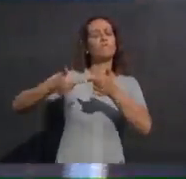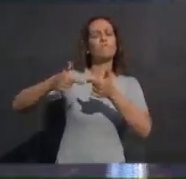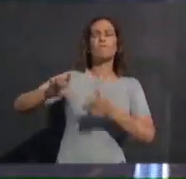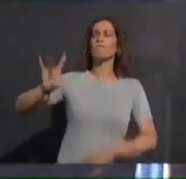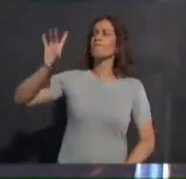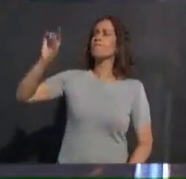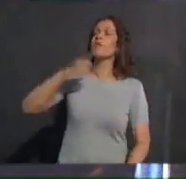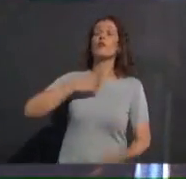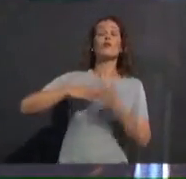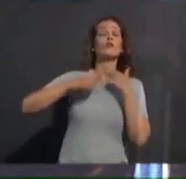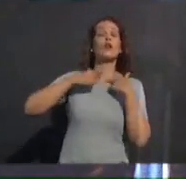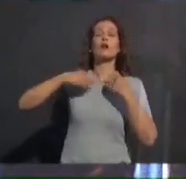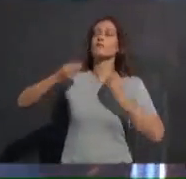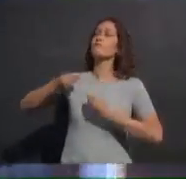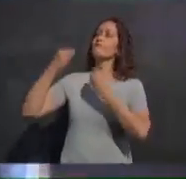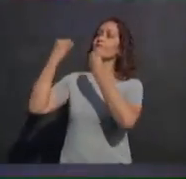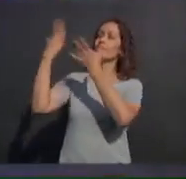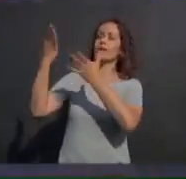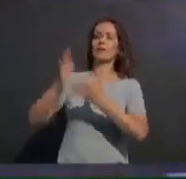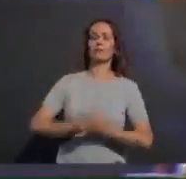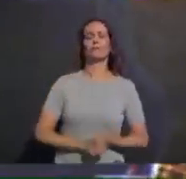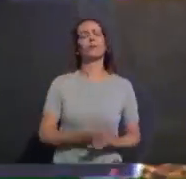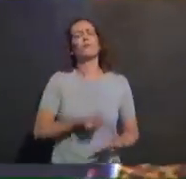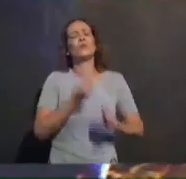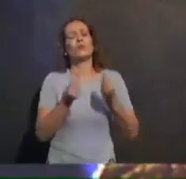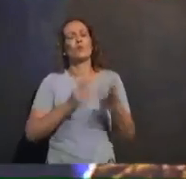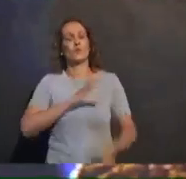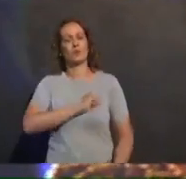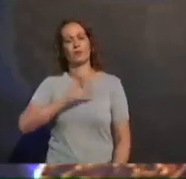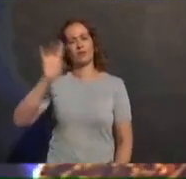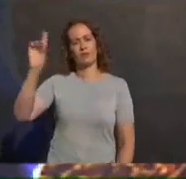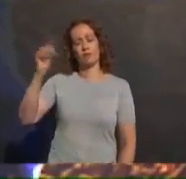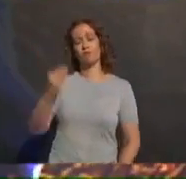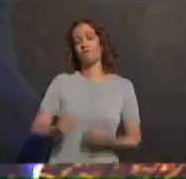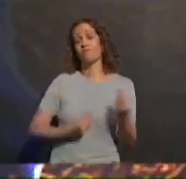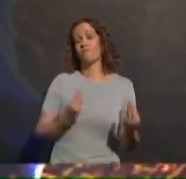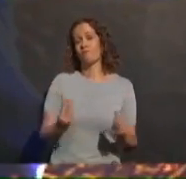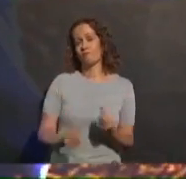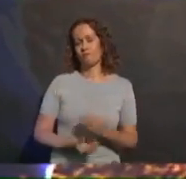sua vontade. Como é que a gente ama a Deus, gente?